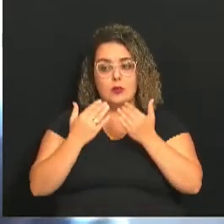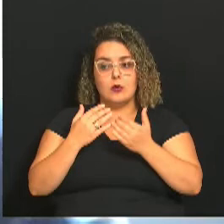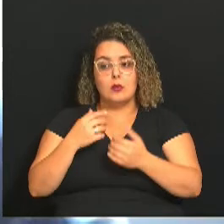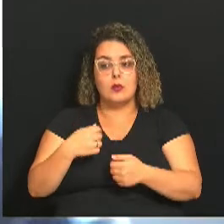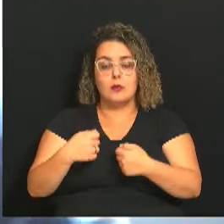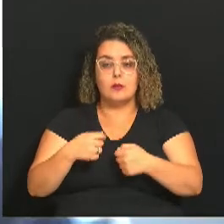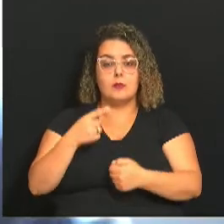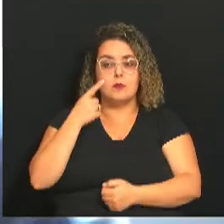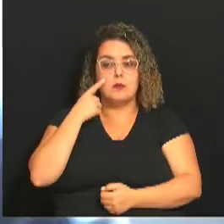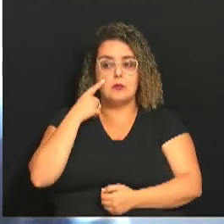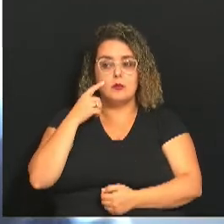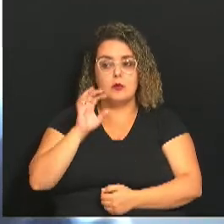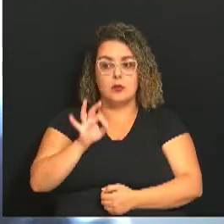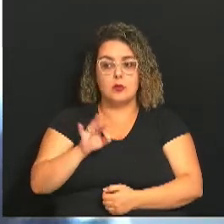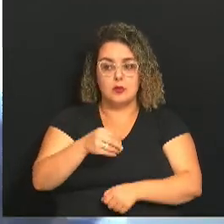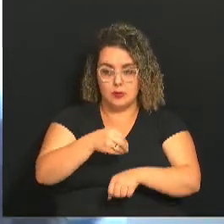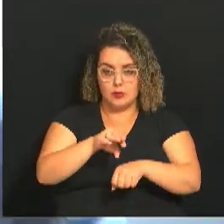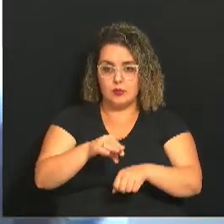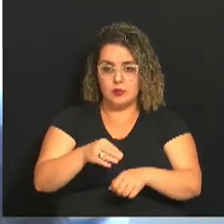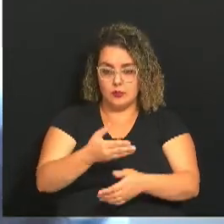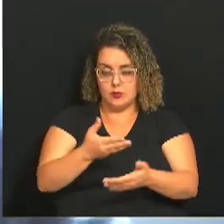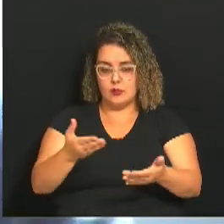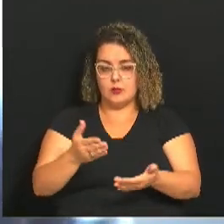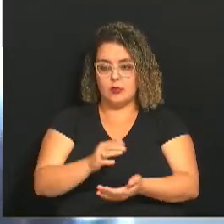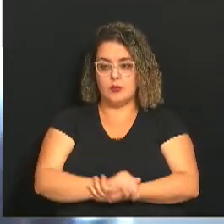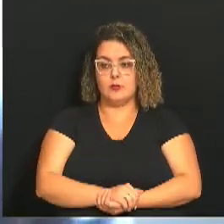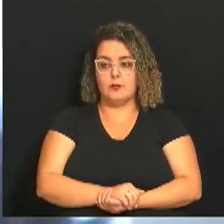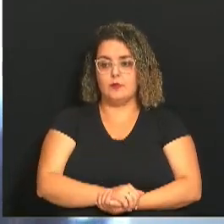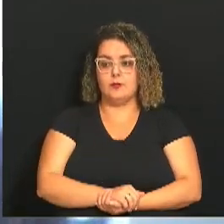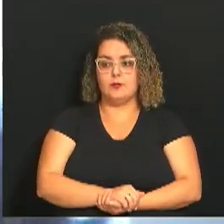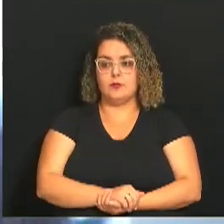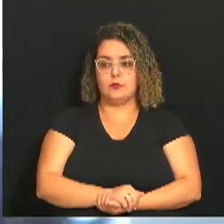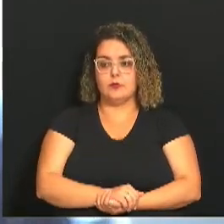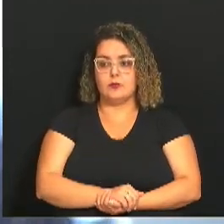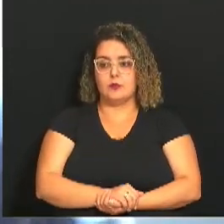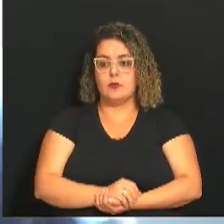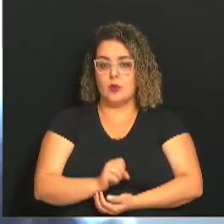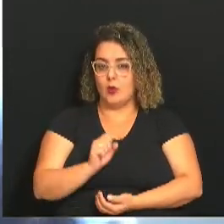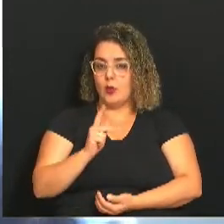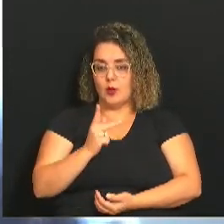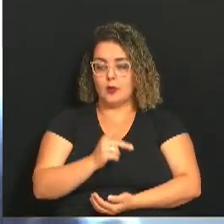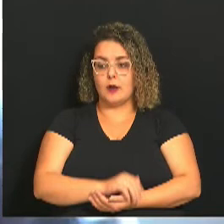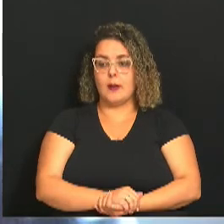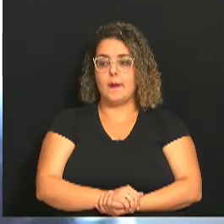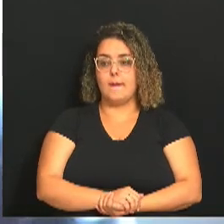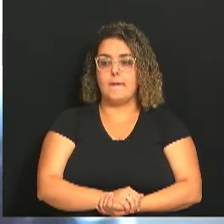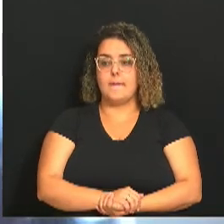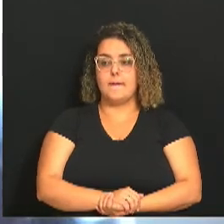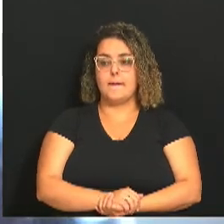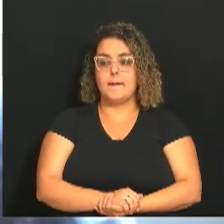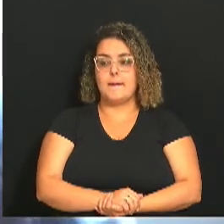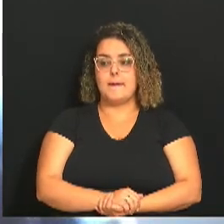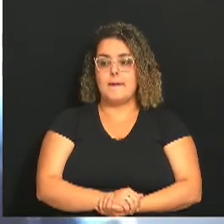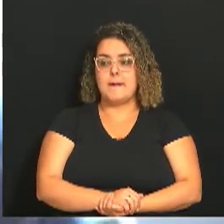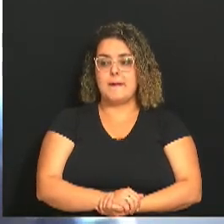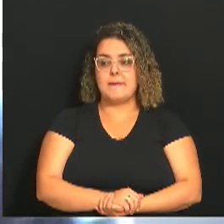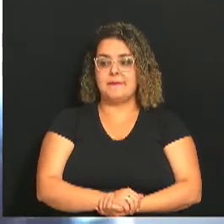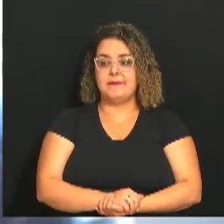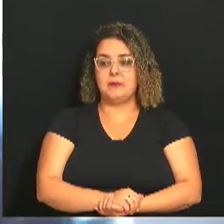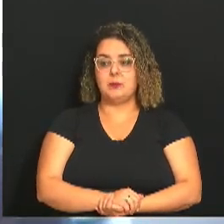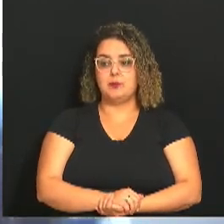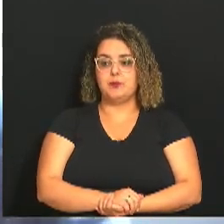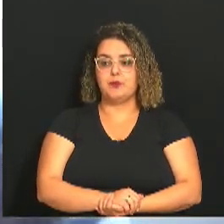e eu certamente encaminho para vocês. Muito se bom. puder ser interessante. Com